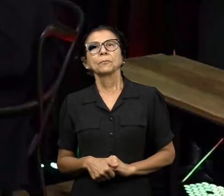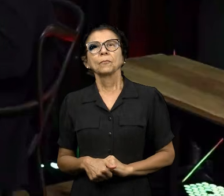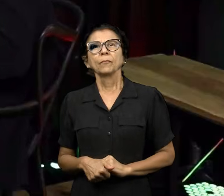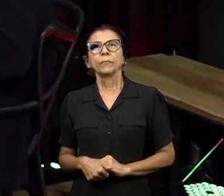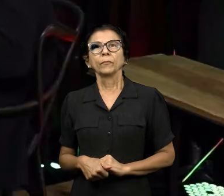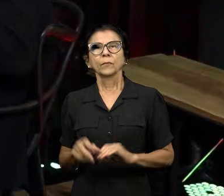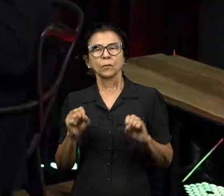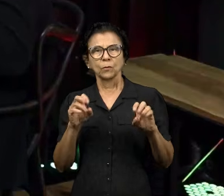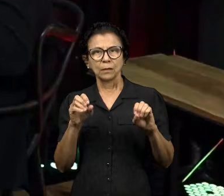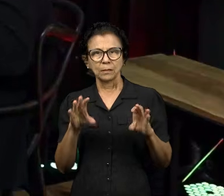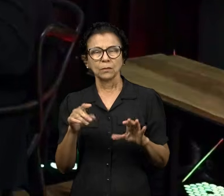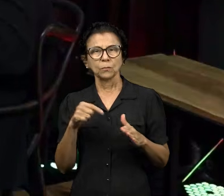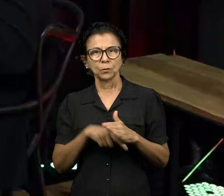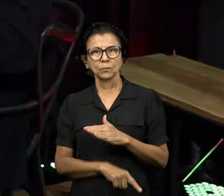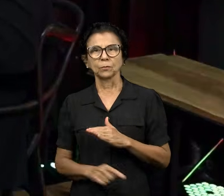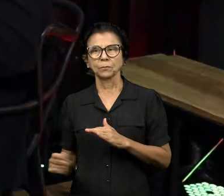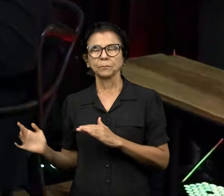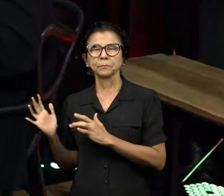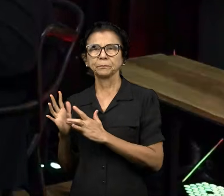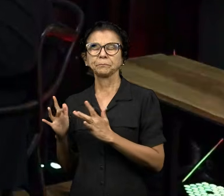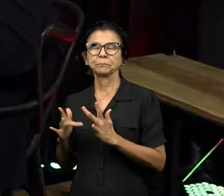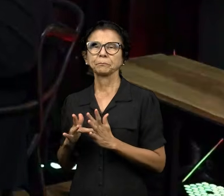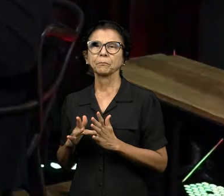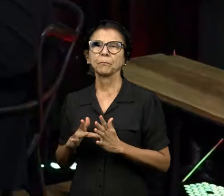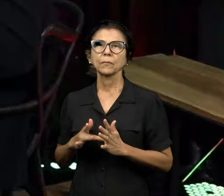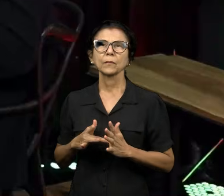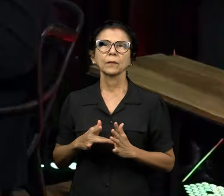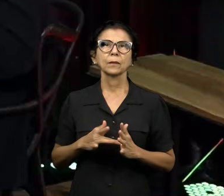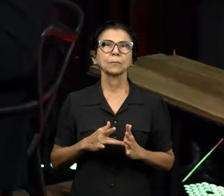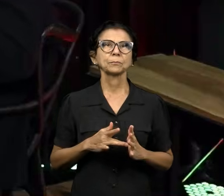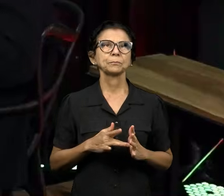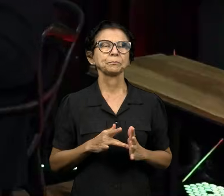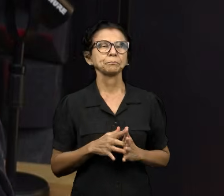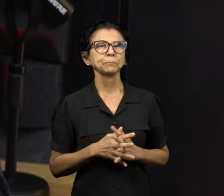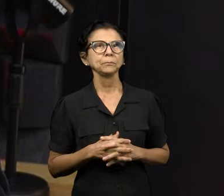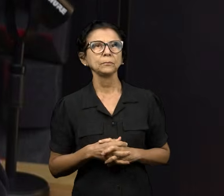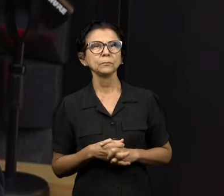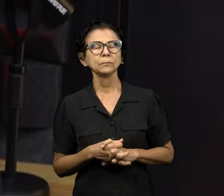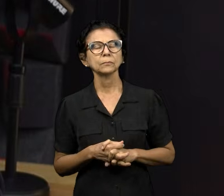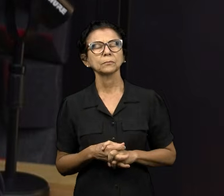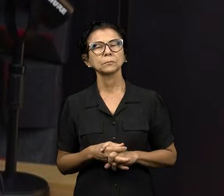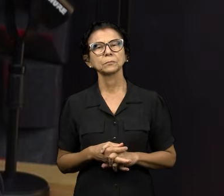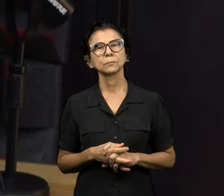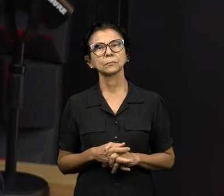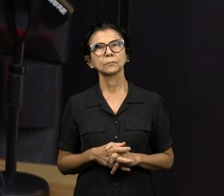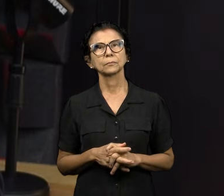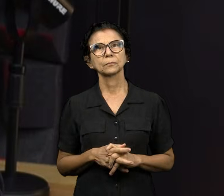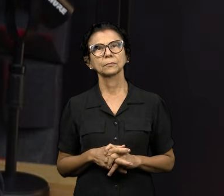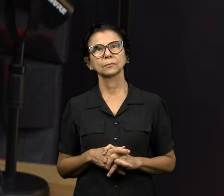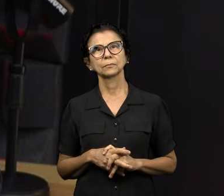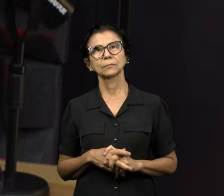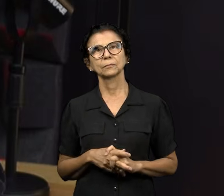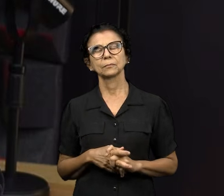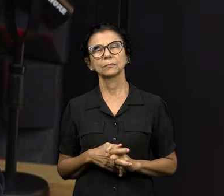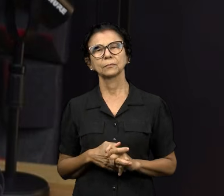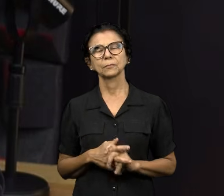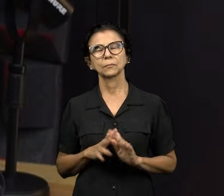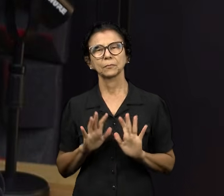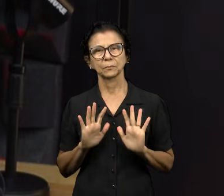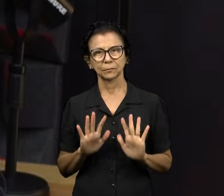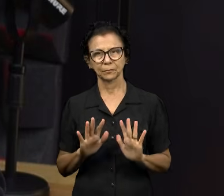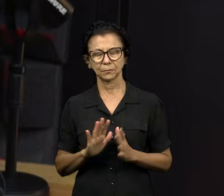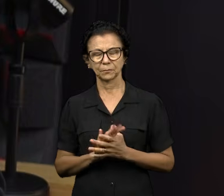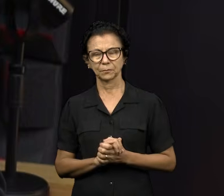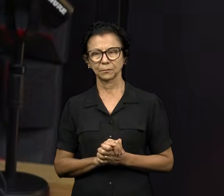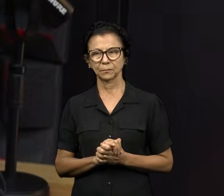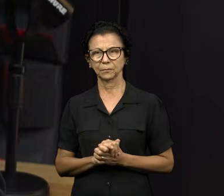ensino muito profundo. Eu queria até perguntar isso para você. Qual a doutrina que nós conhecemos, né, que se relaciona a isso? Porque o texto é